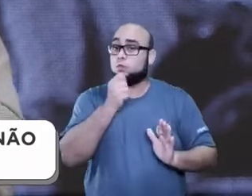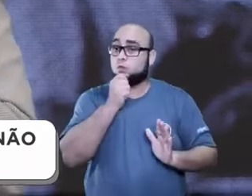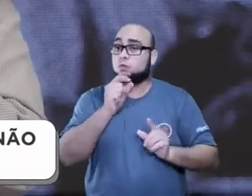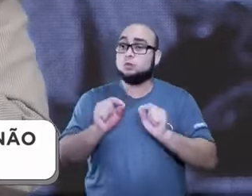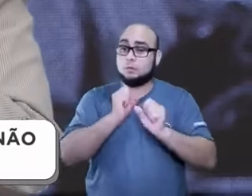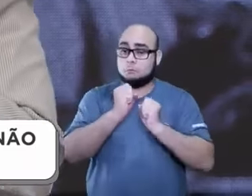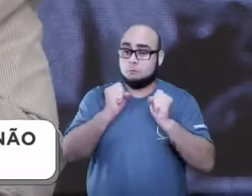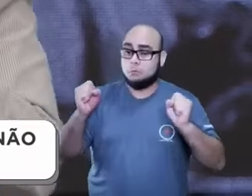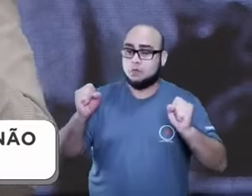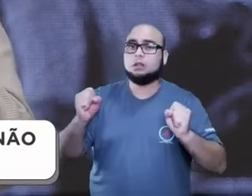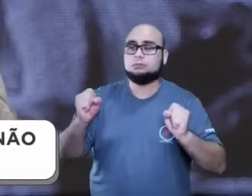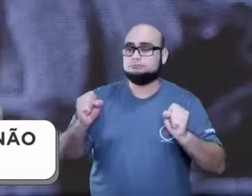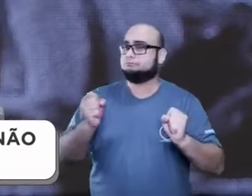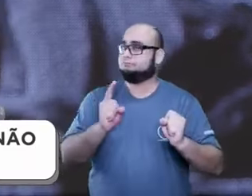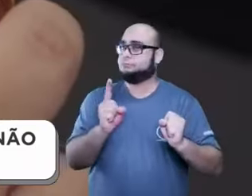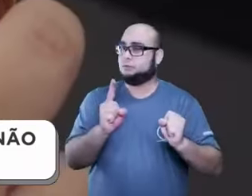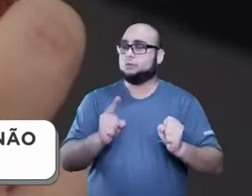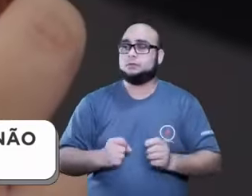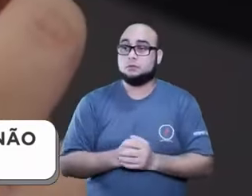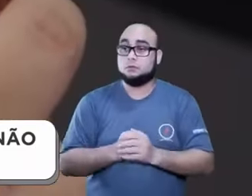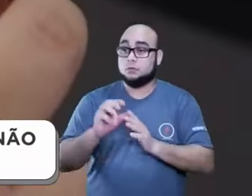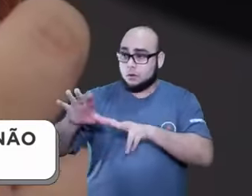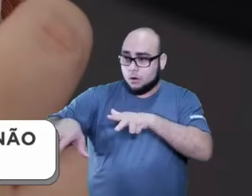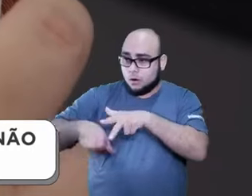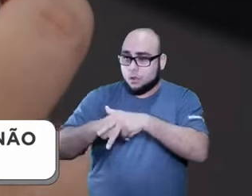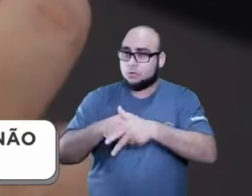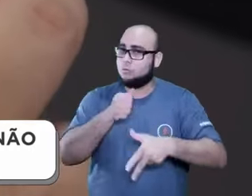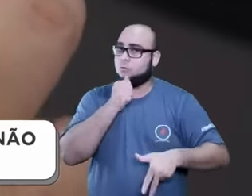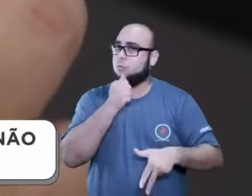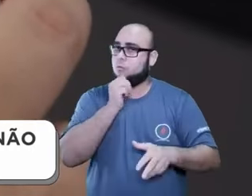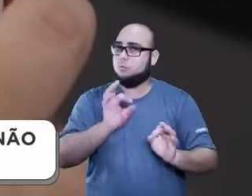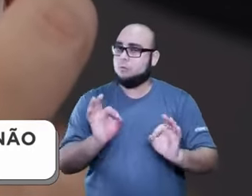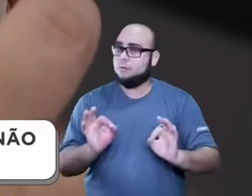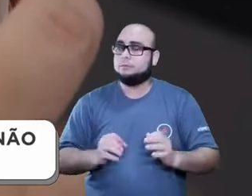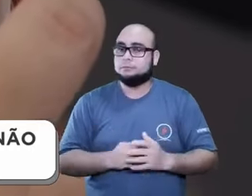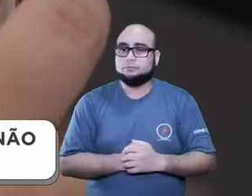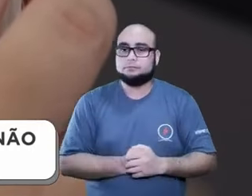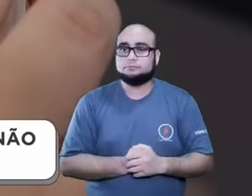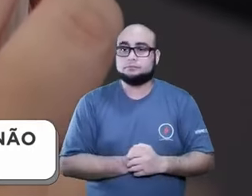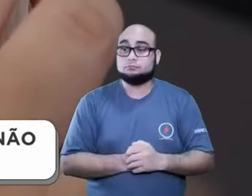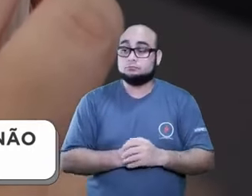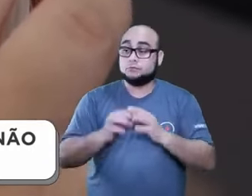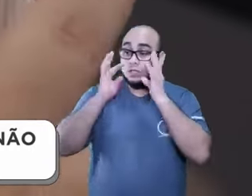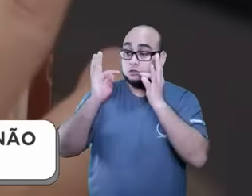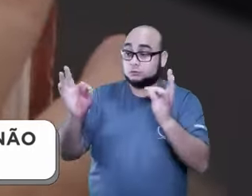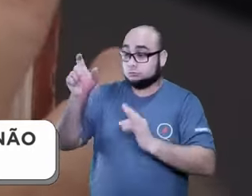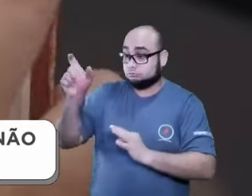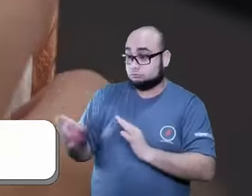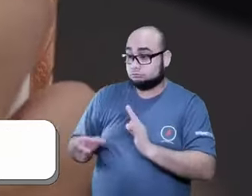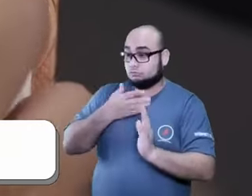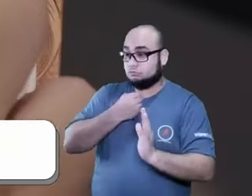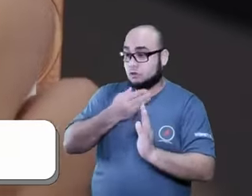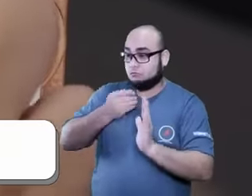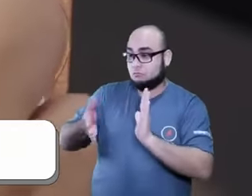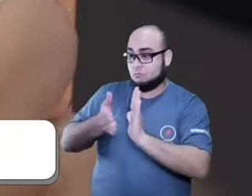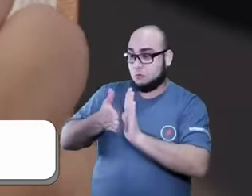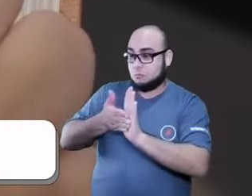matarás, não furtarás, não dirás falsos testemunhos, não defraudarás